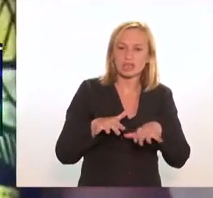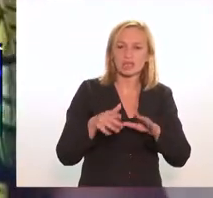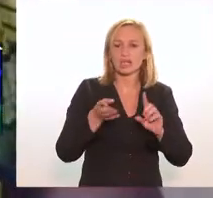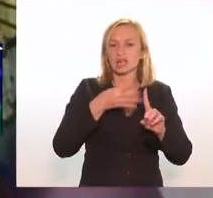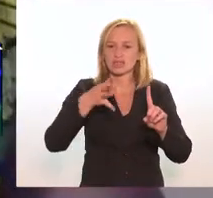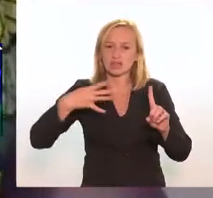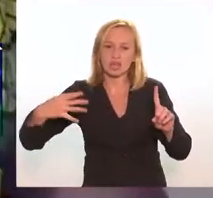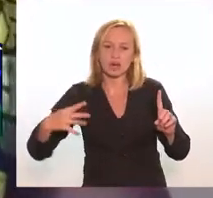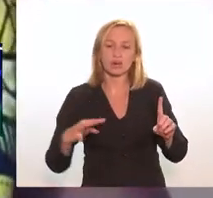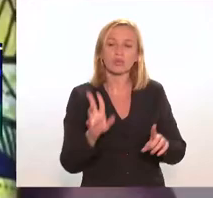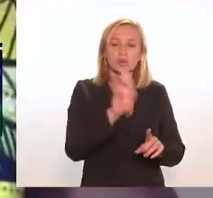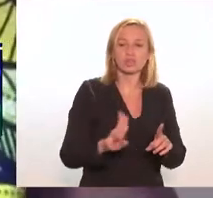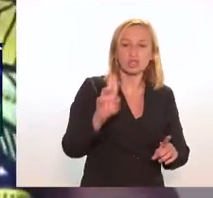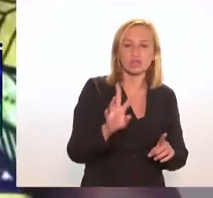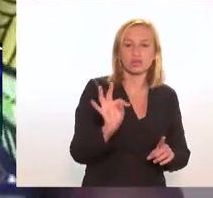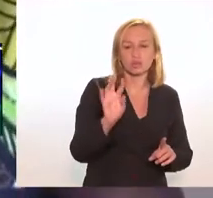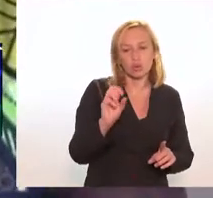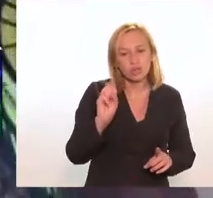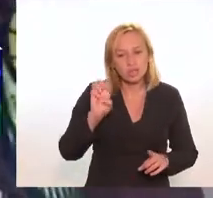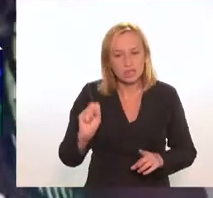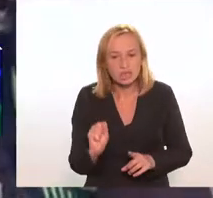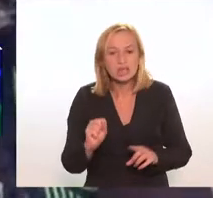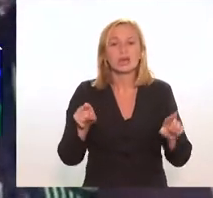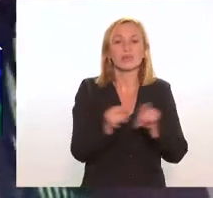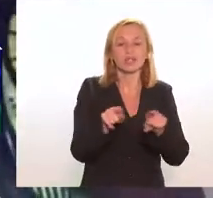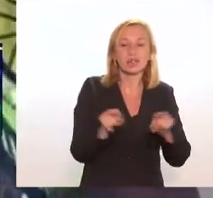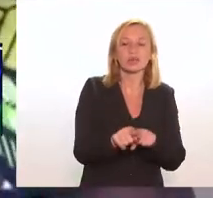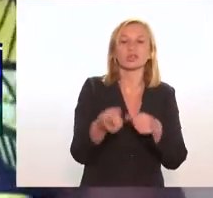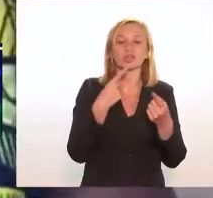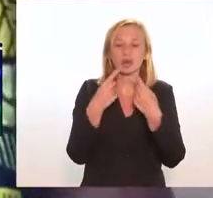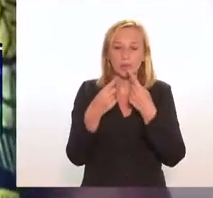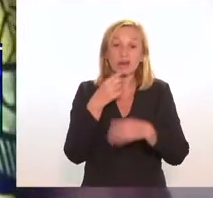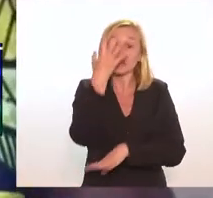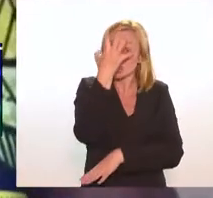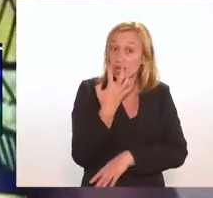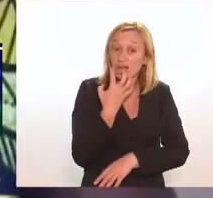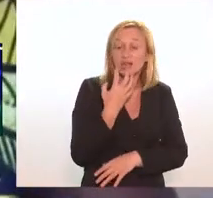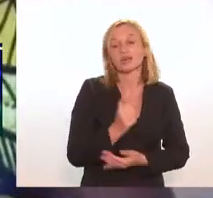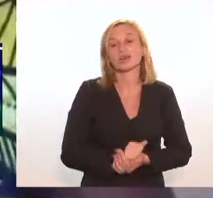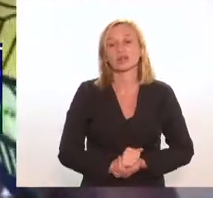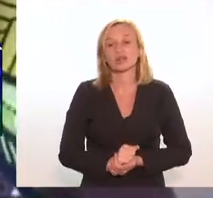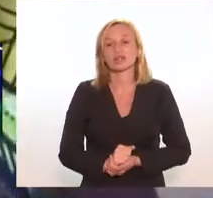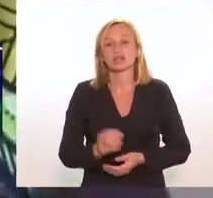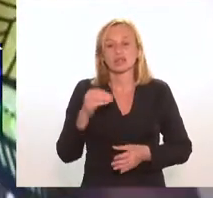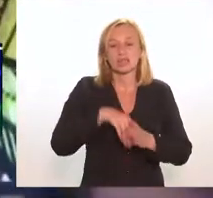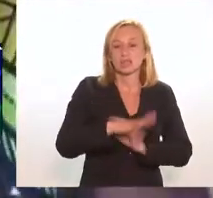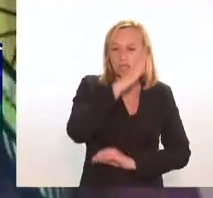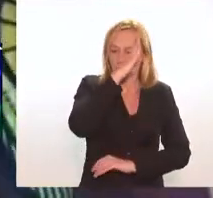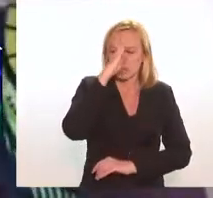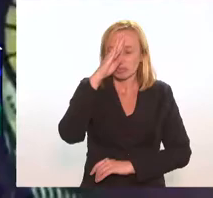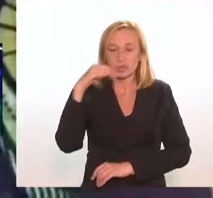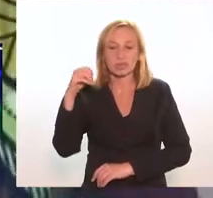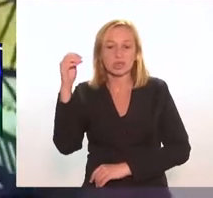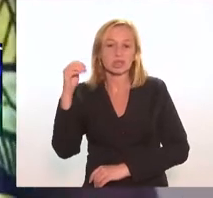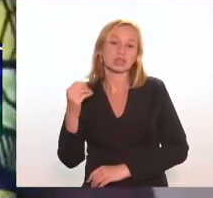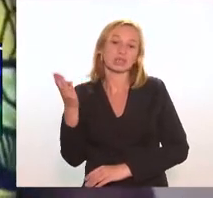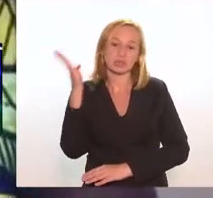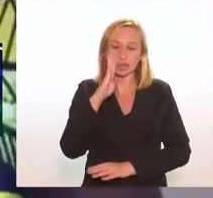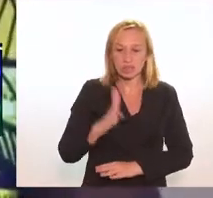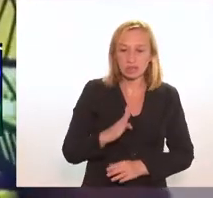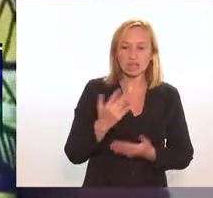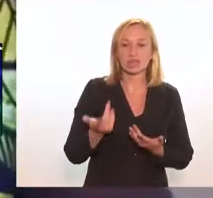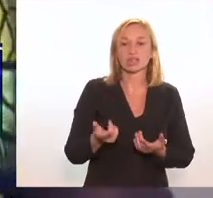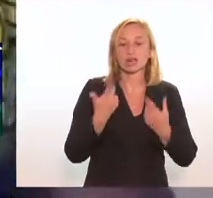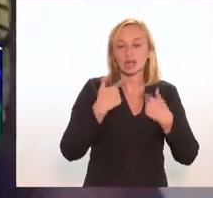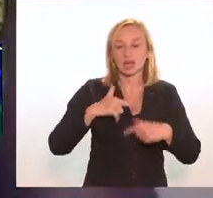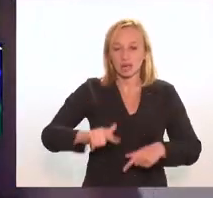utilizando todes, mas perpassa também por um debate sério que é feito na Academia Brasileira de Simplificação da Língua.